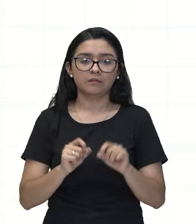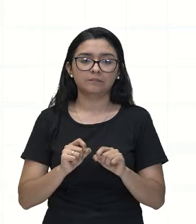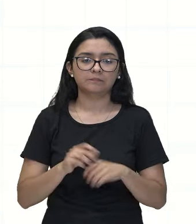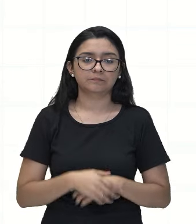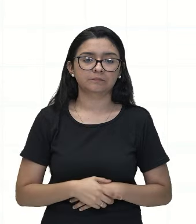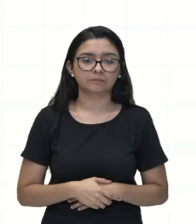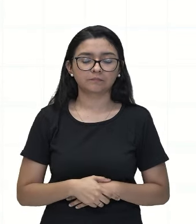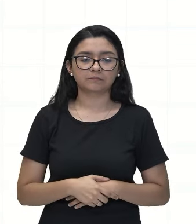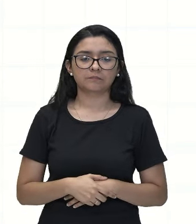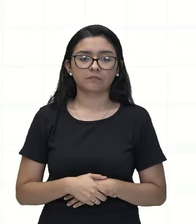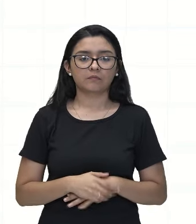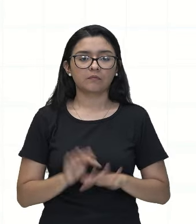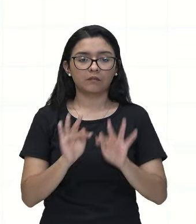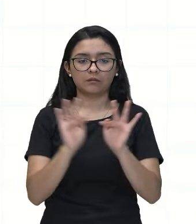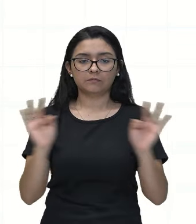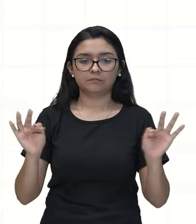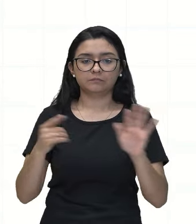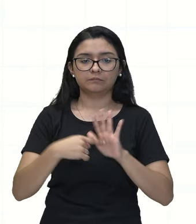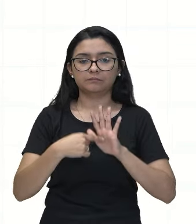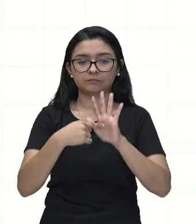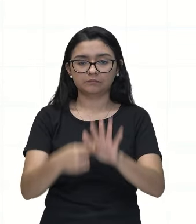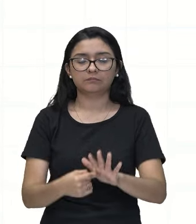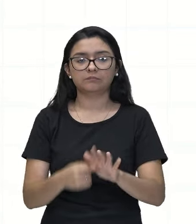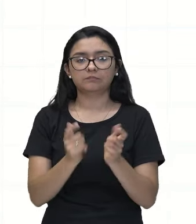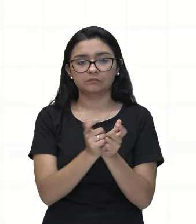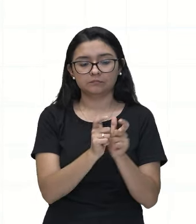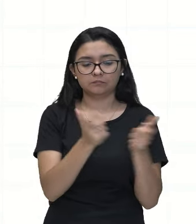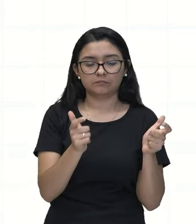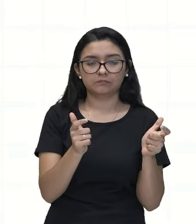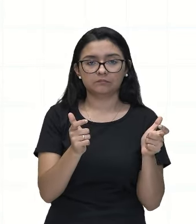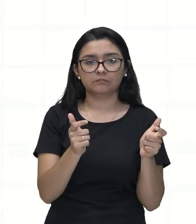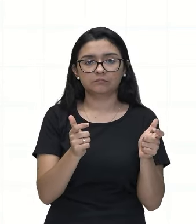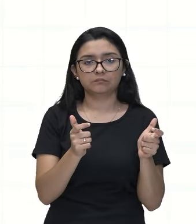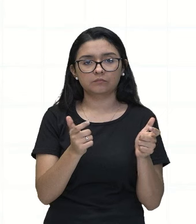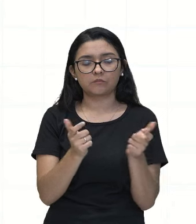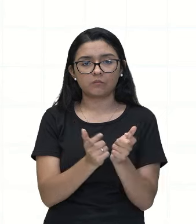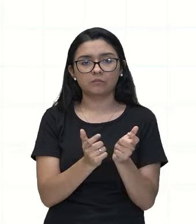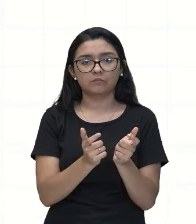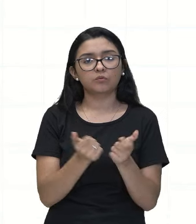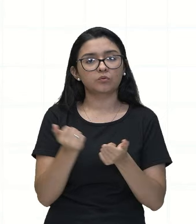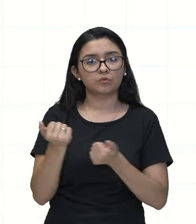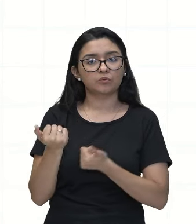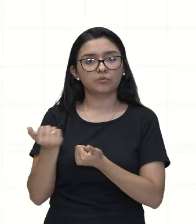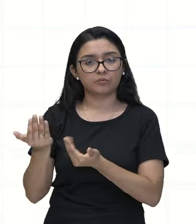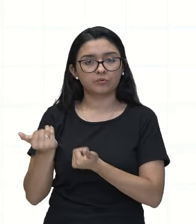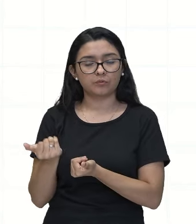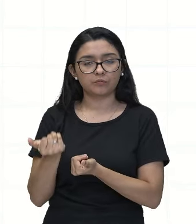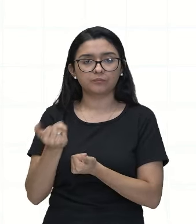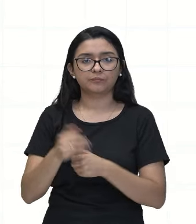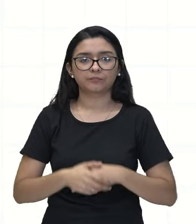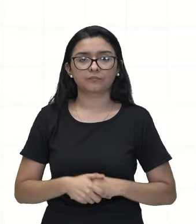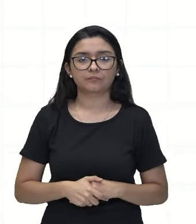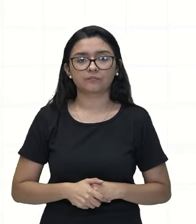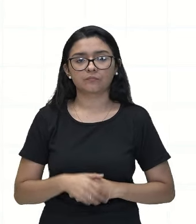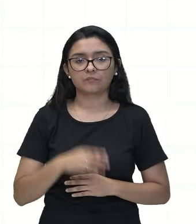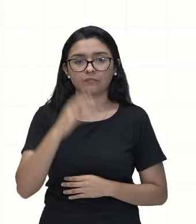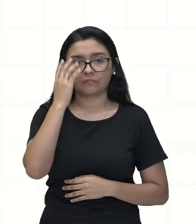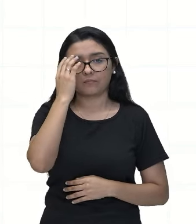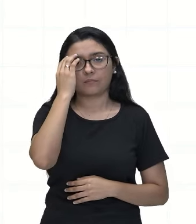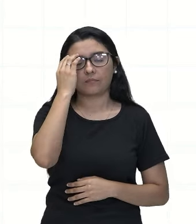partitiva né indica uma parte no caso uma parte do jovens Ok